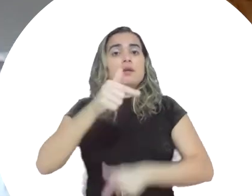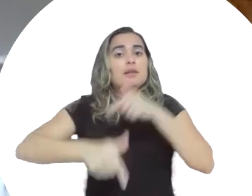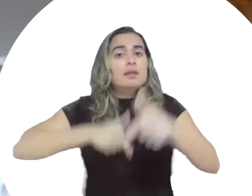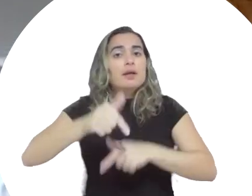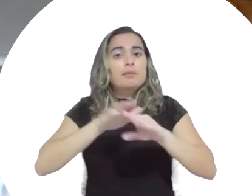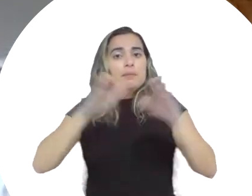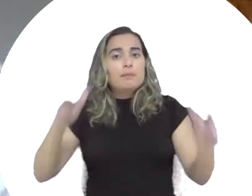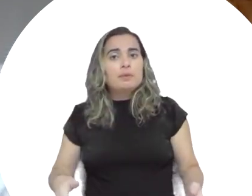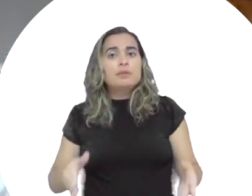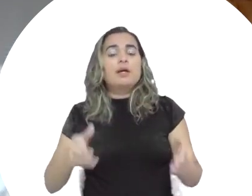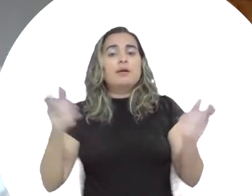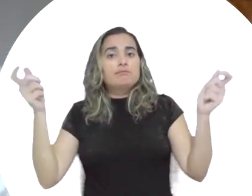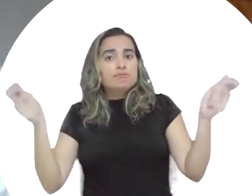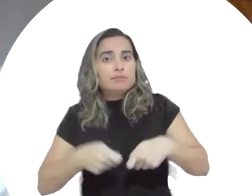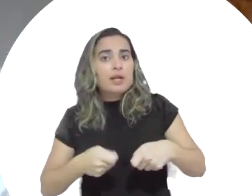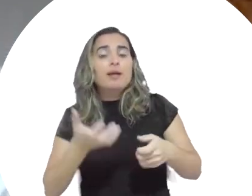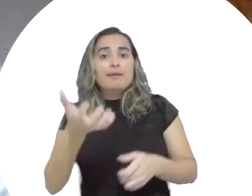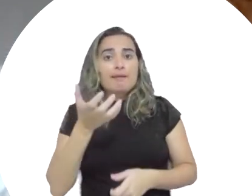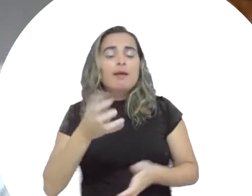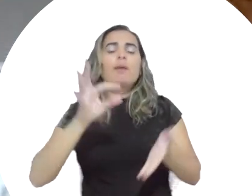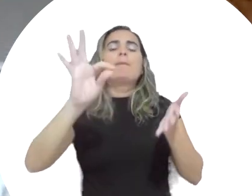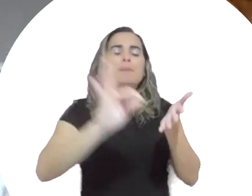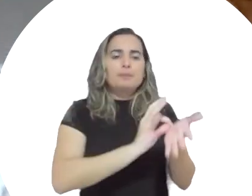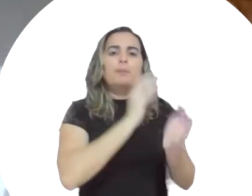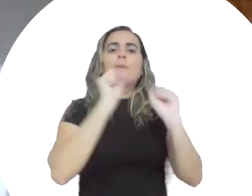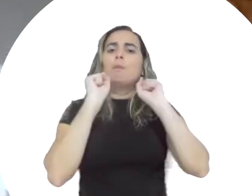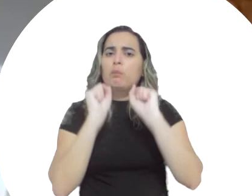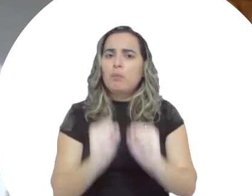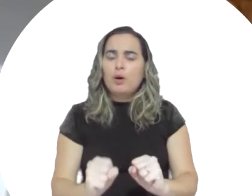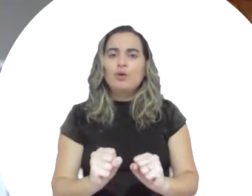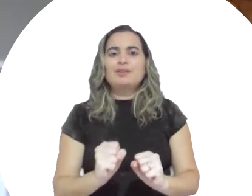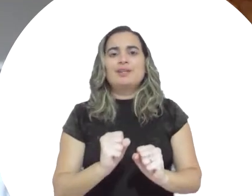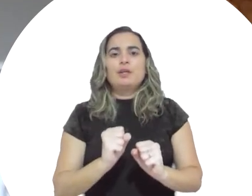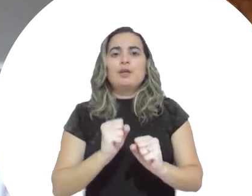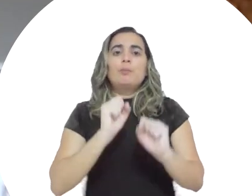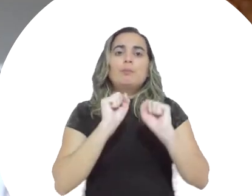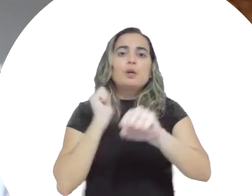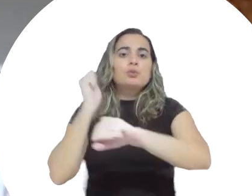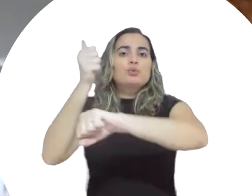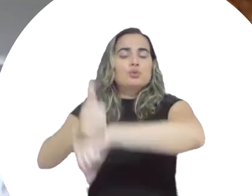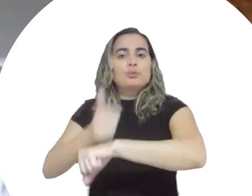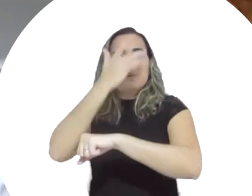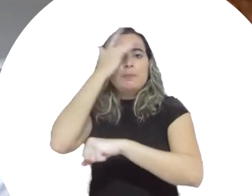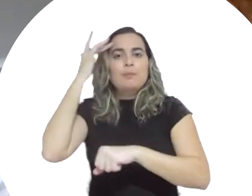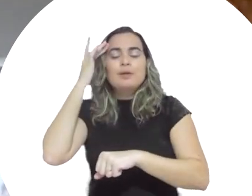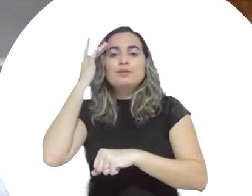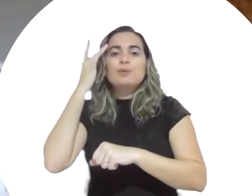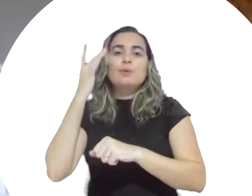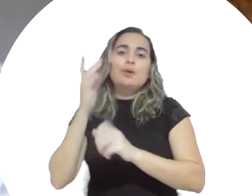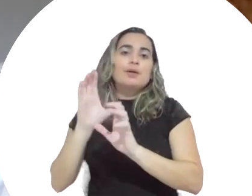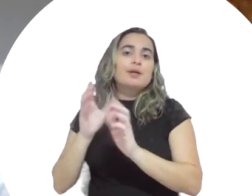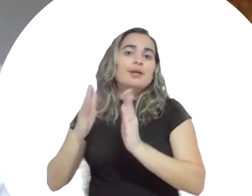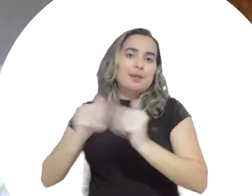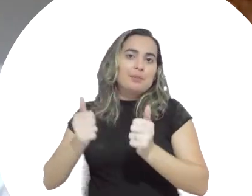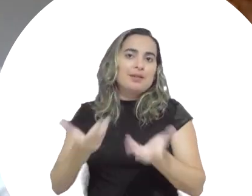mesário voluntário, ele ainda pode sim se inscrever, porque ele pode entrar no local, no lugar de uma pessoa que está